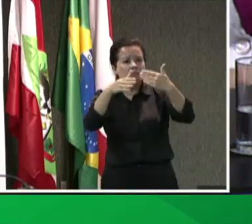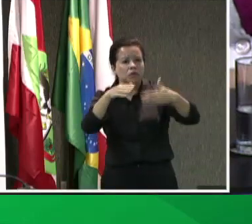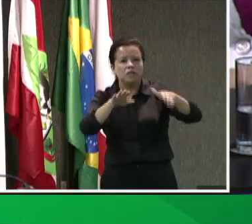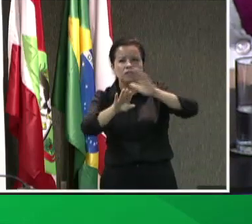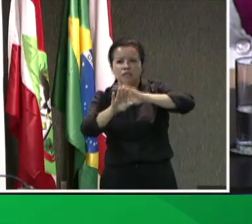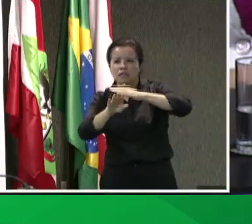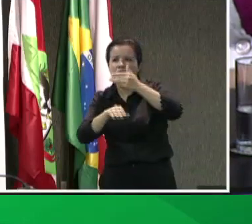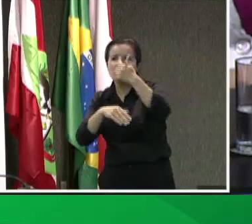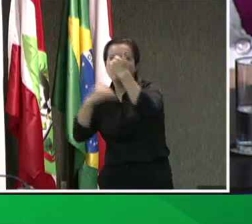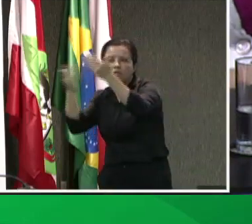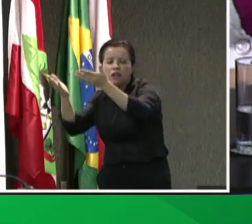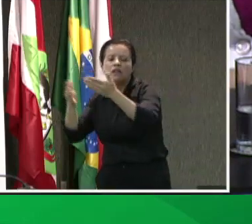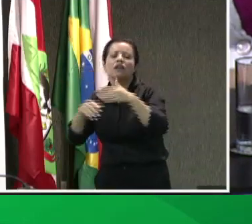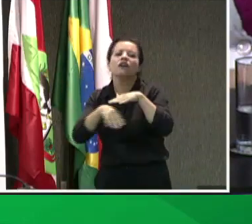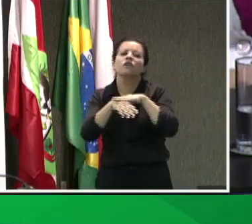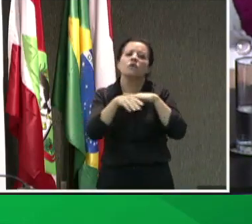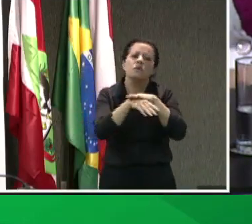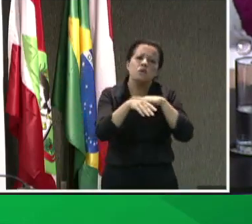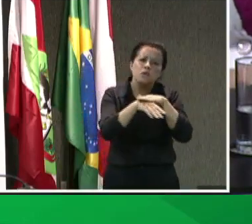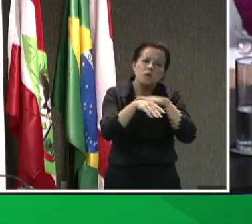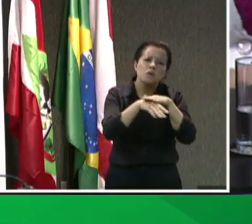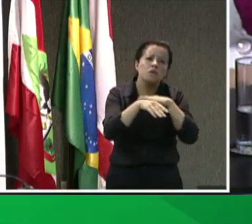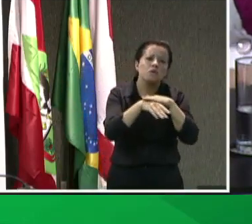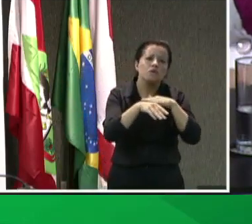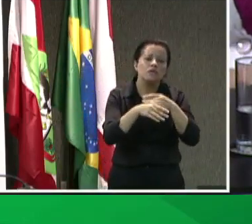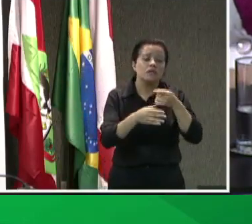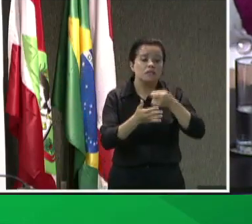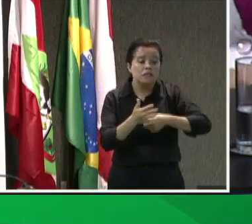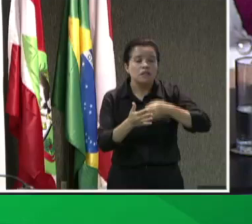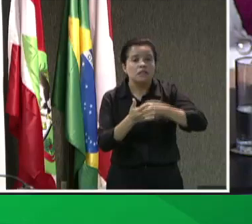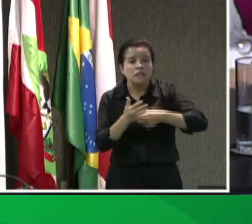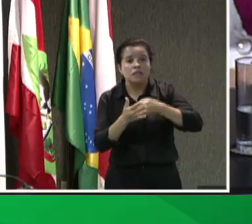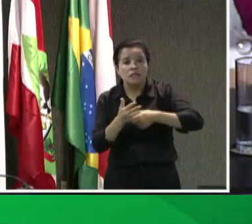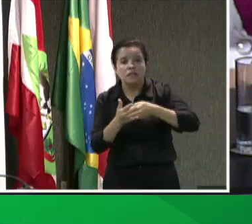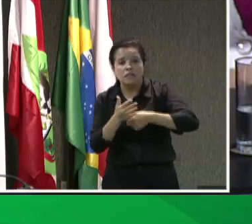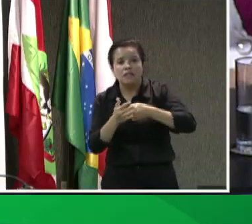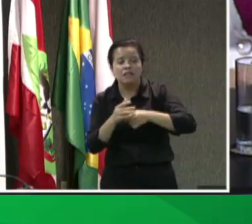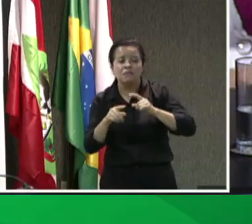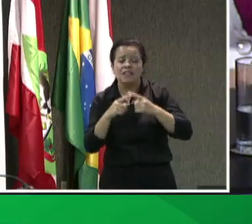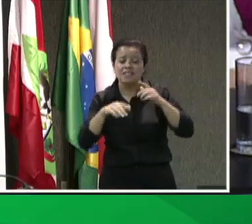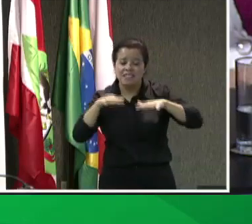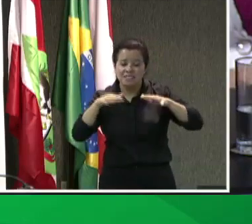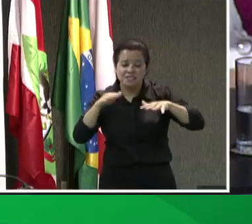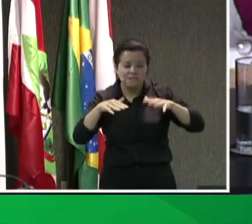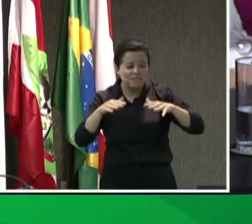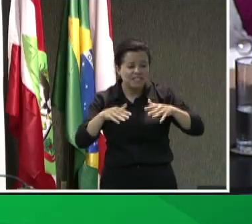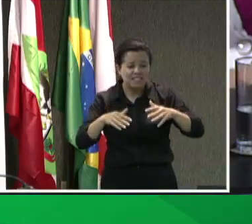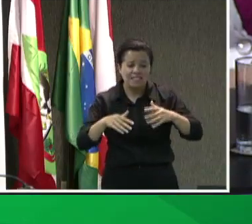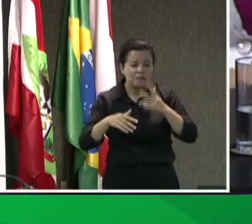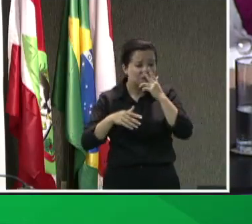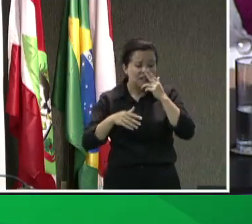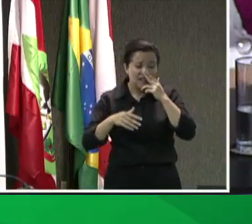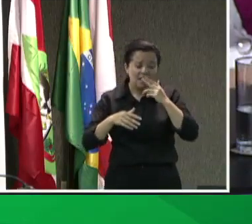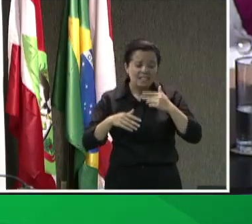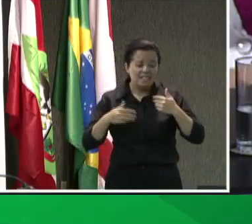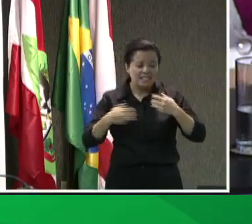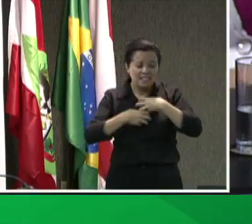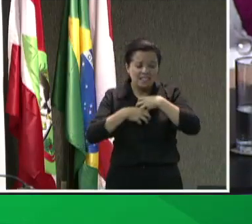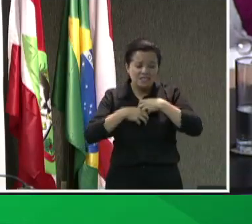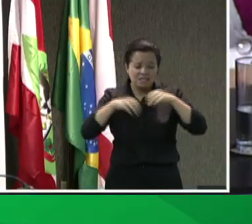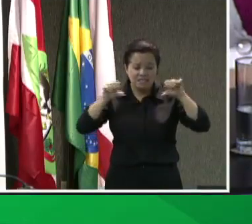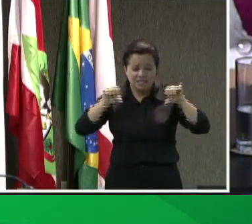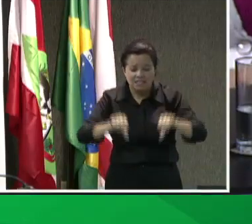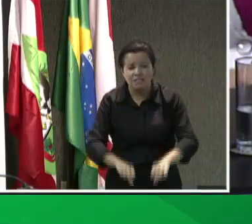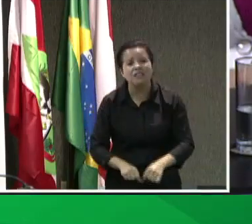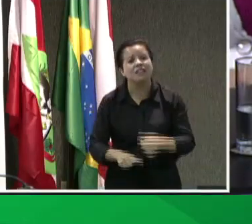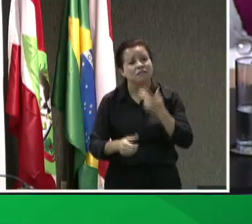tanta vontade, persiste tanto, mas tem hora que a gente se sente fraco, gente. Eu vou falar, desabafar para vocês. Precisa mobilização